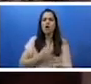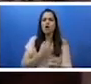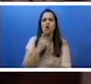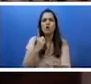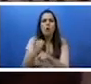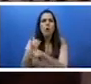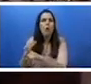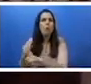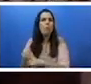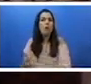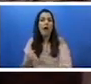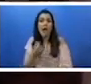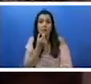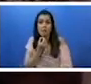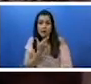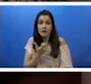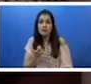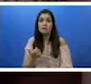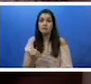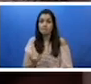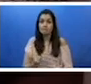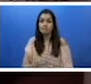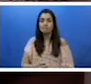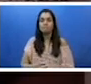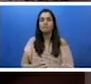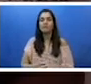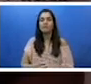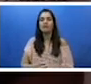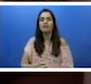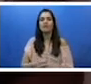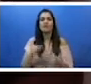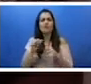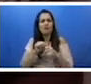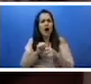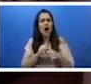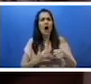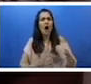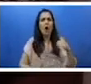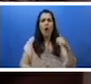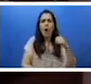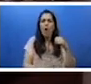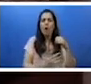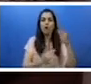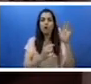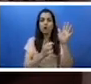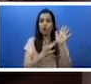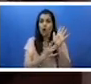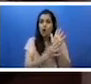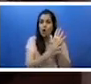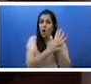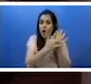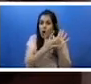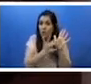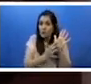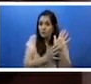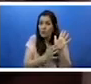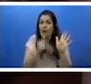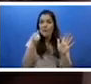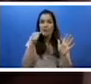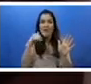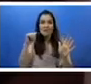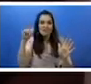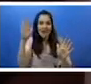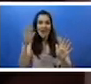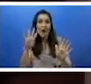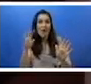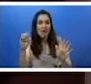recurso antes de ser tarde. Então, façam o exame de toque, olhem, investiguem. Mulher acima de 40 anos